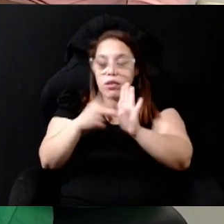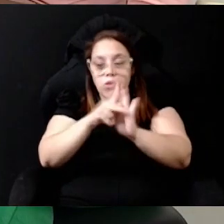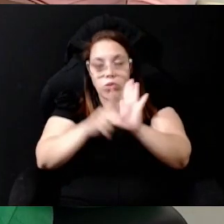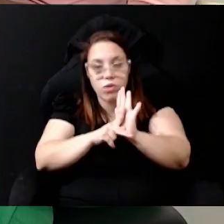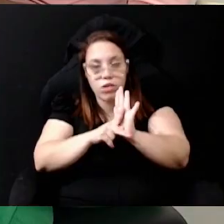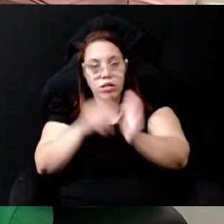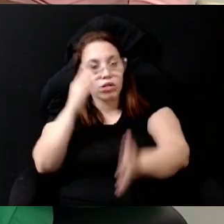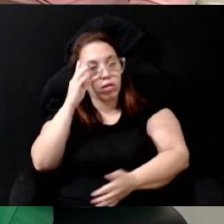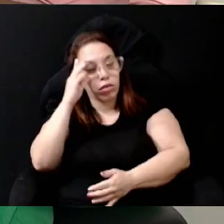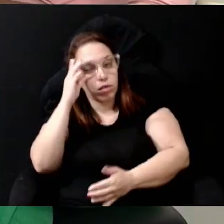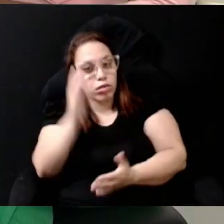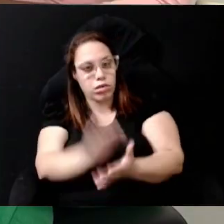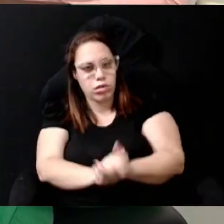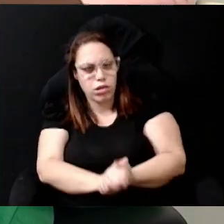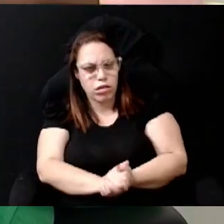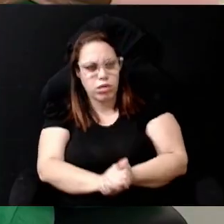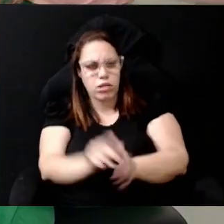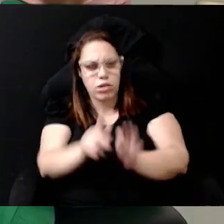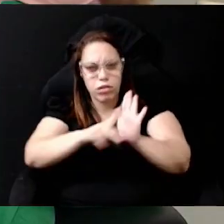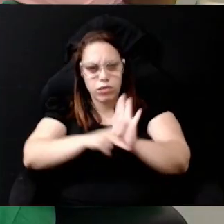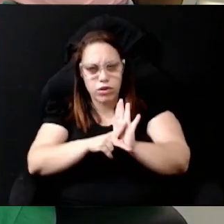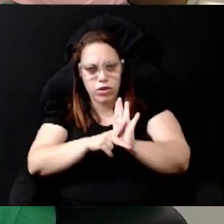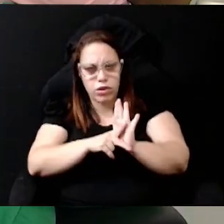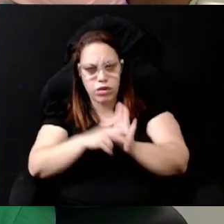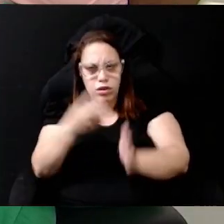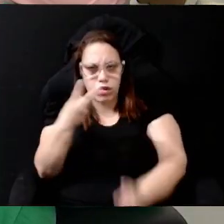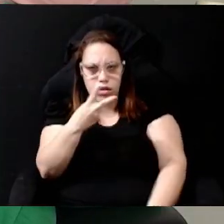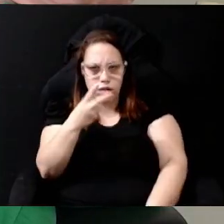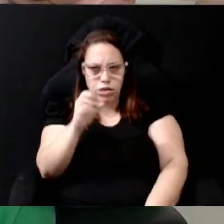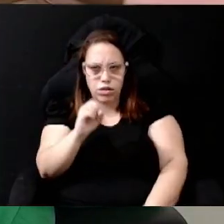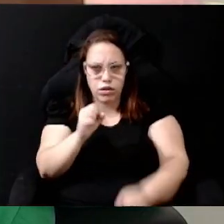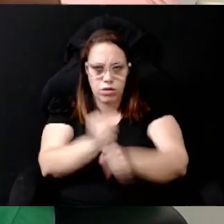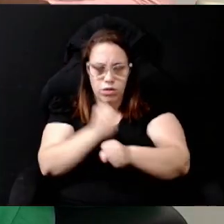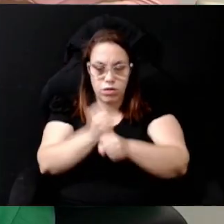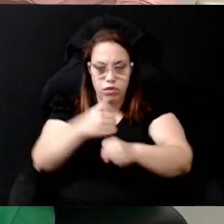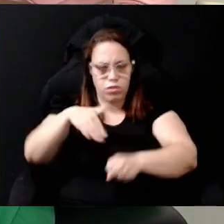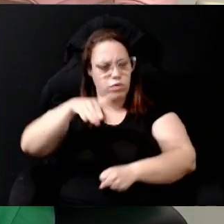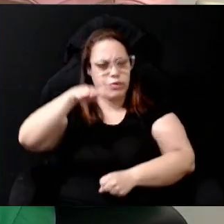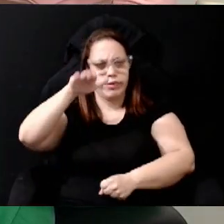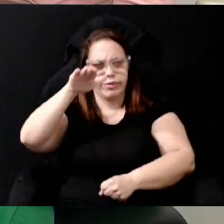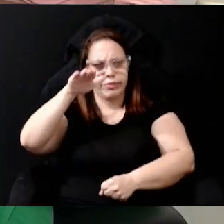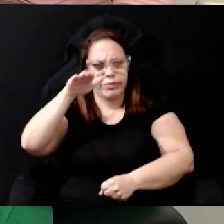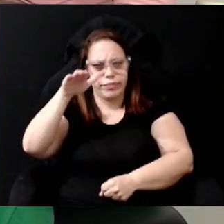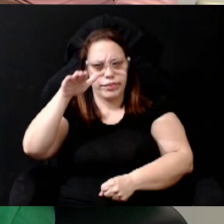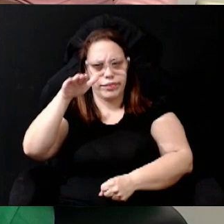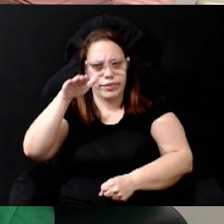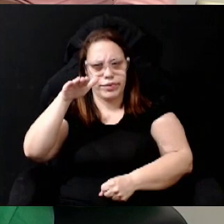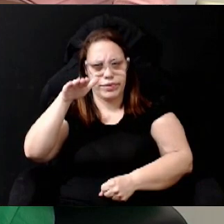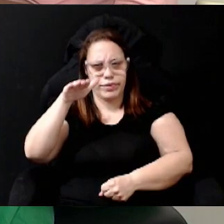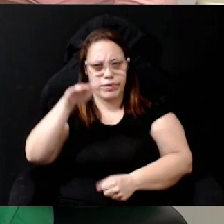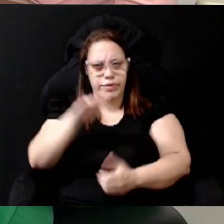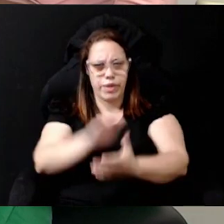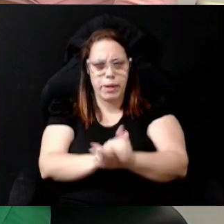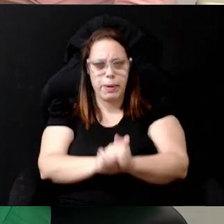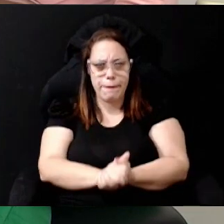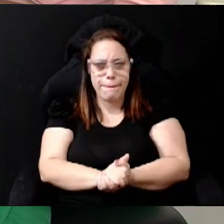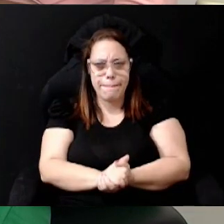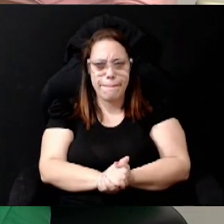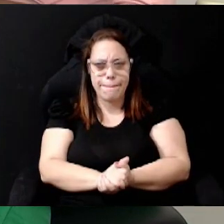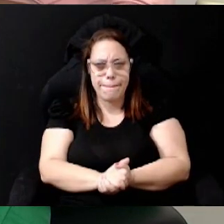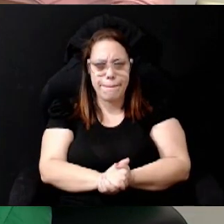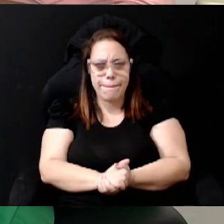o que é exatamente esse programa. Isso, o MIPID, ele é um programa que tem mais de 20 anos também, né? Ele é